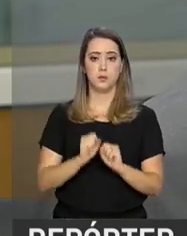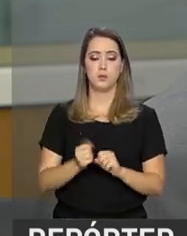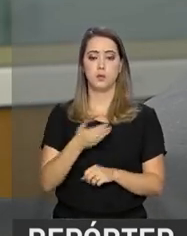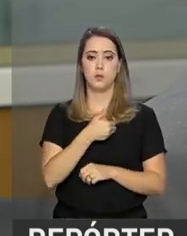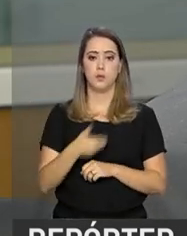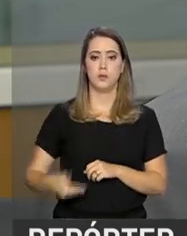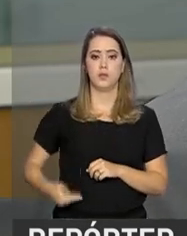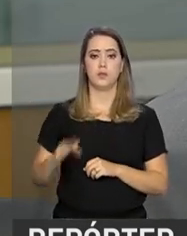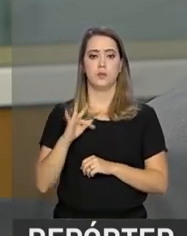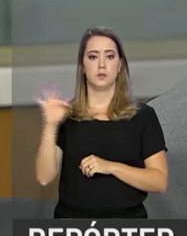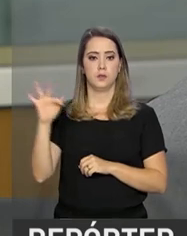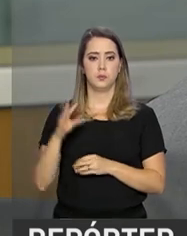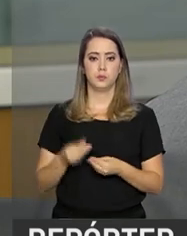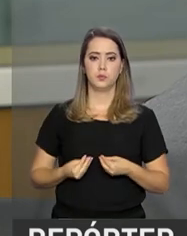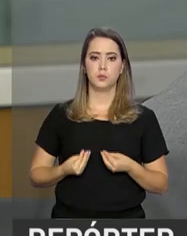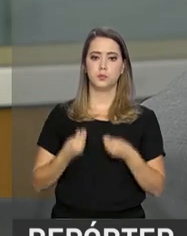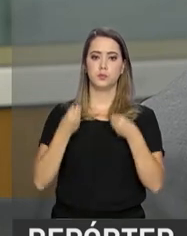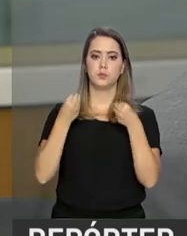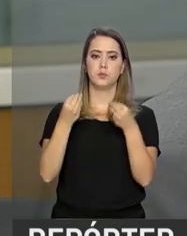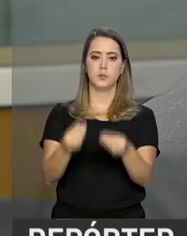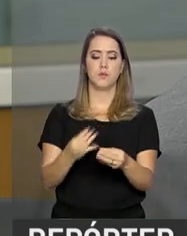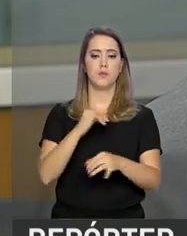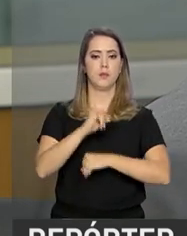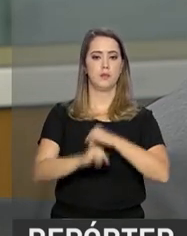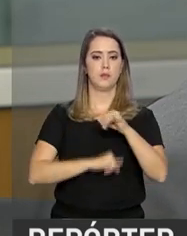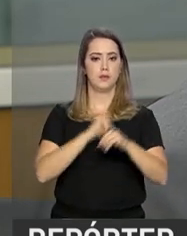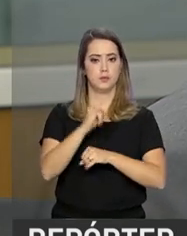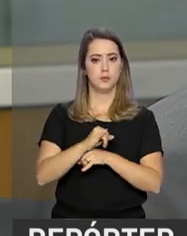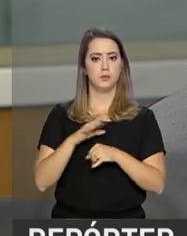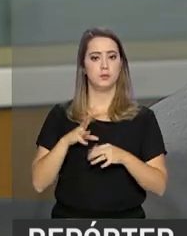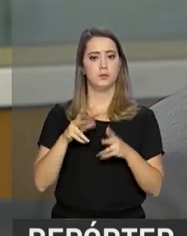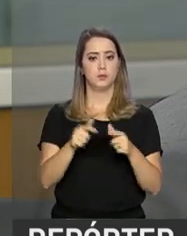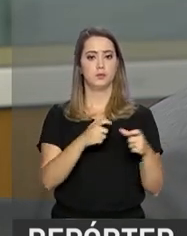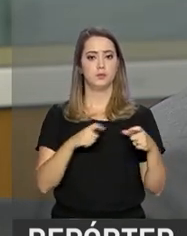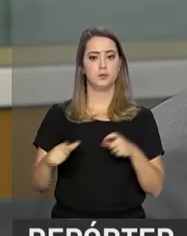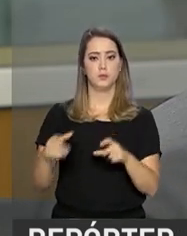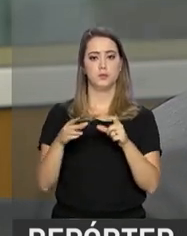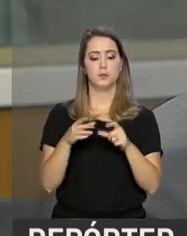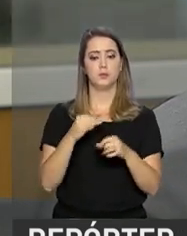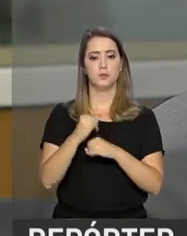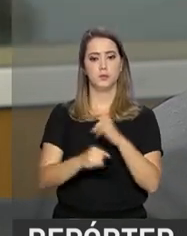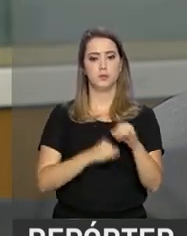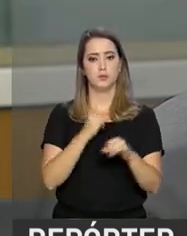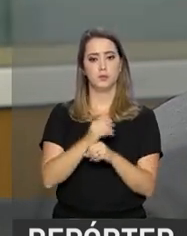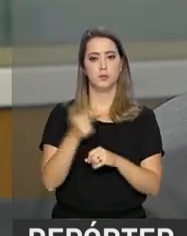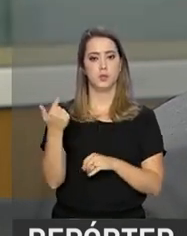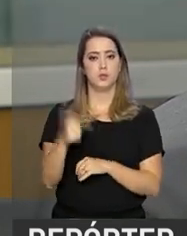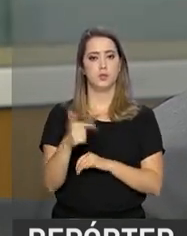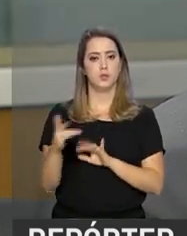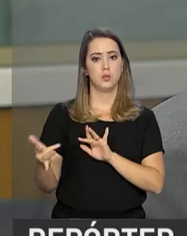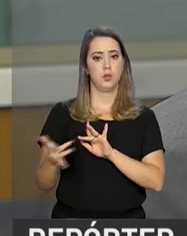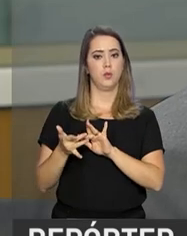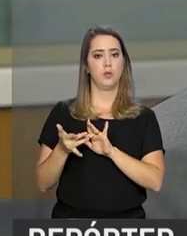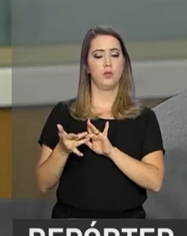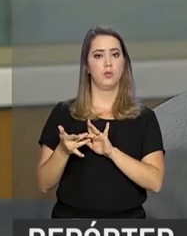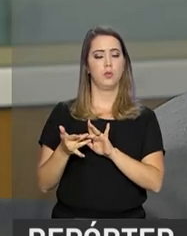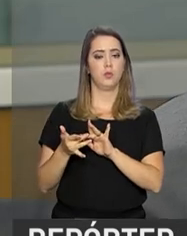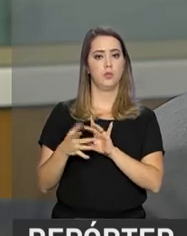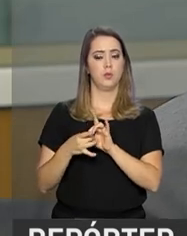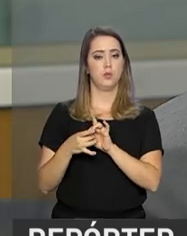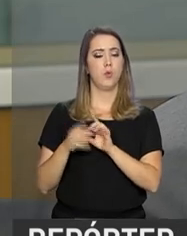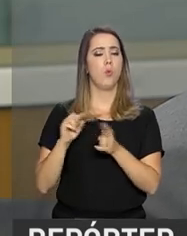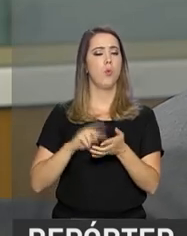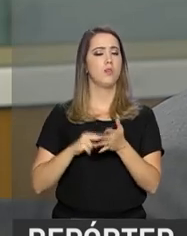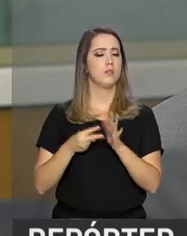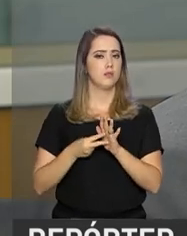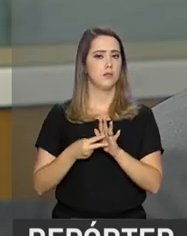federal levar banda larga levar à internet esses municípios aonde não tem conectividade que quer